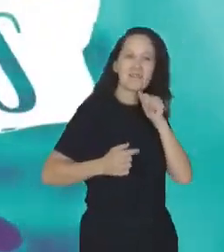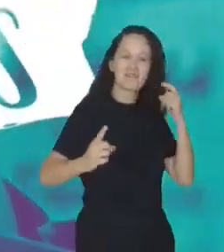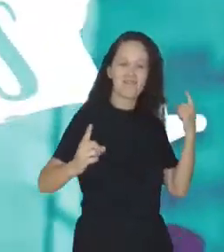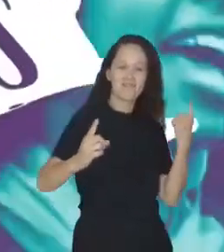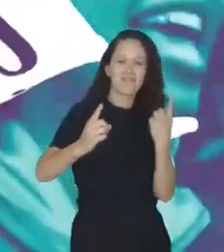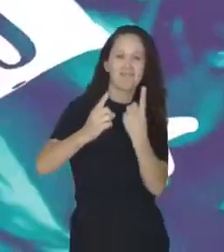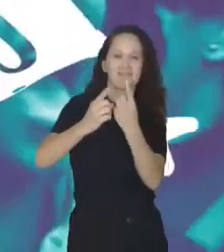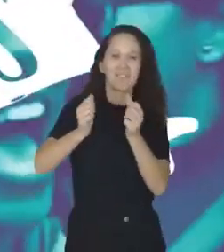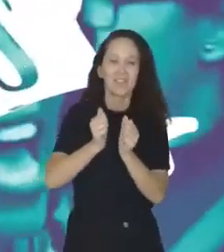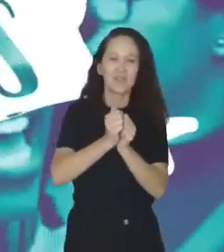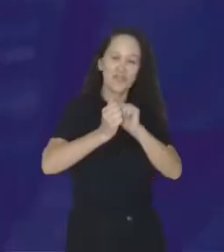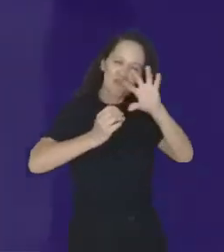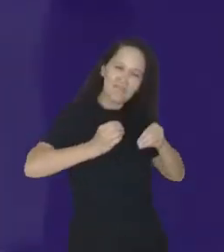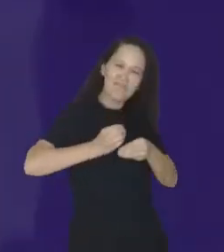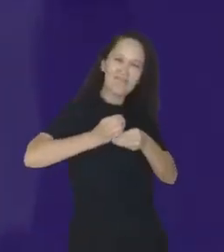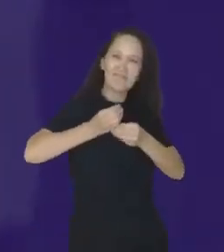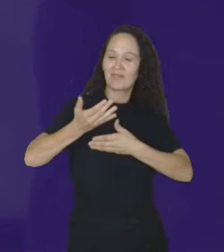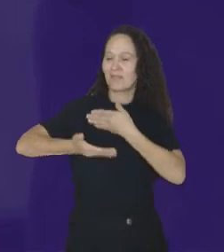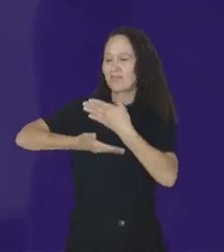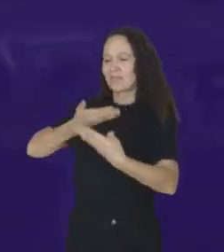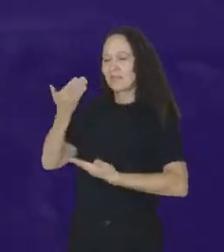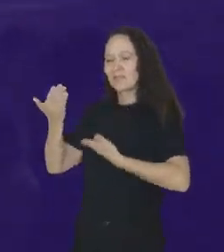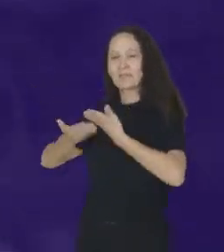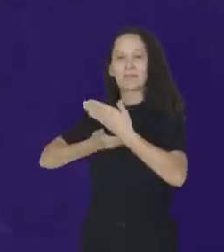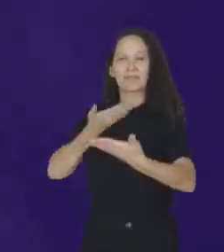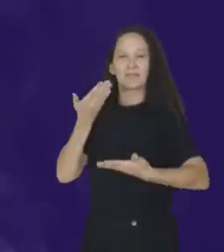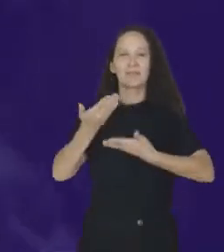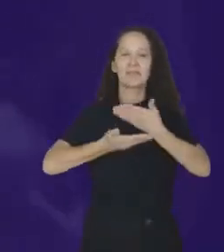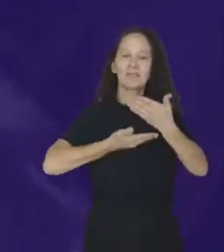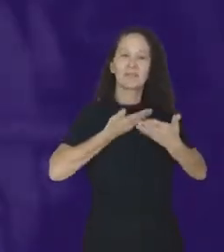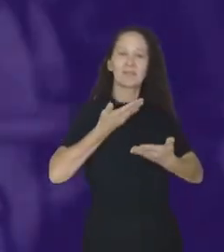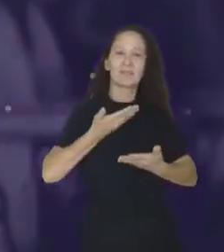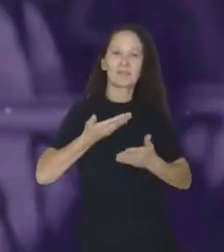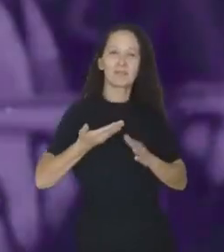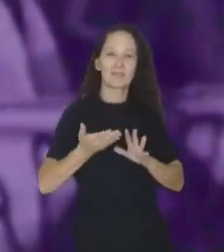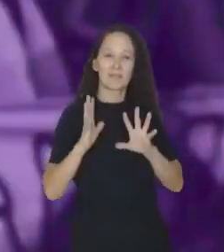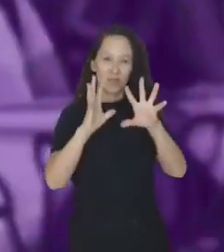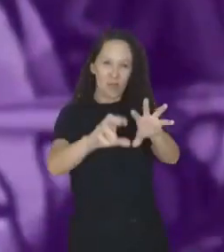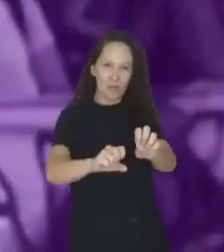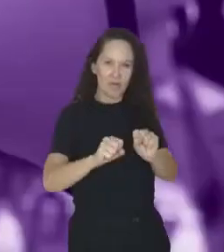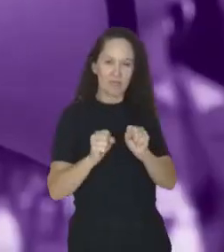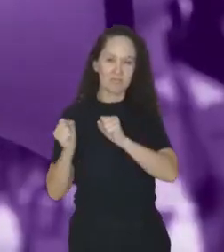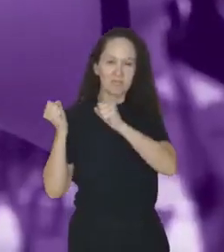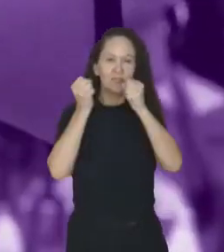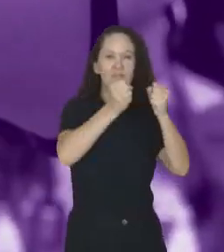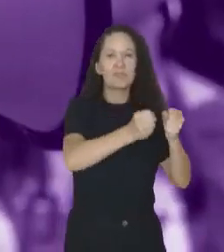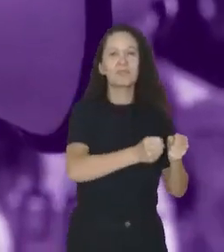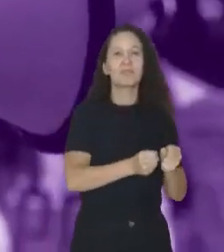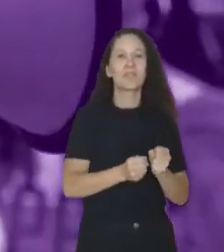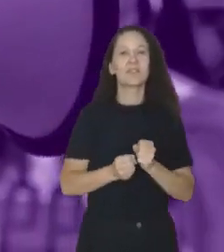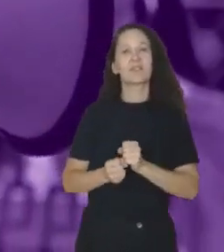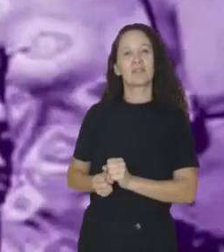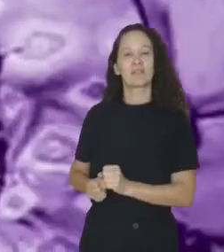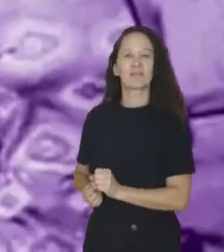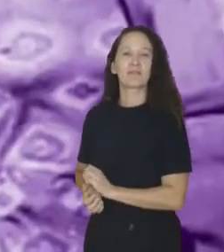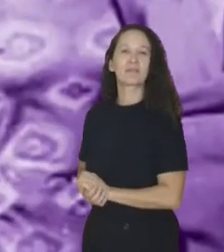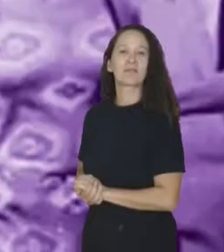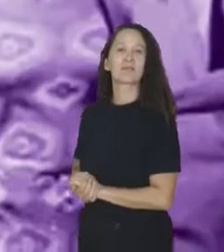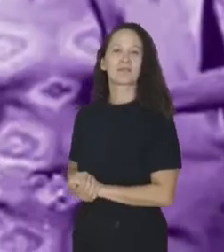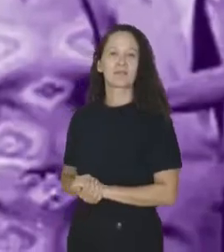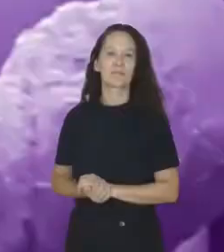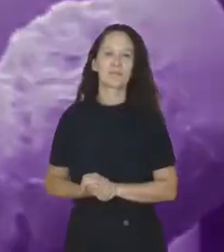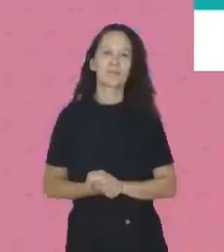Eu sou uma delas, são elas por elas, ocupando os espaços